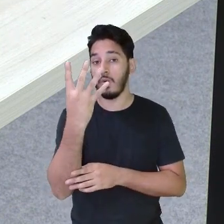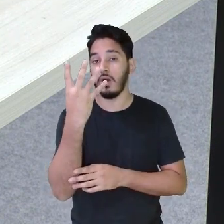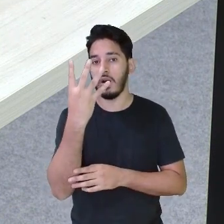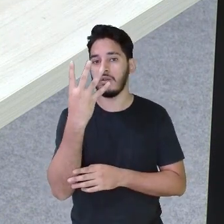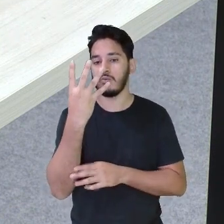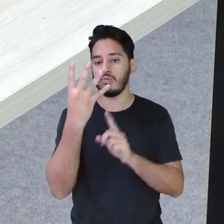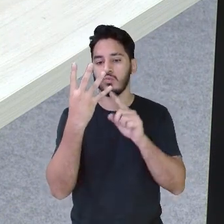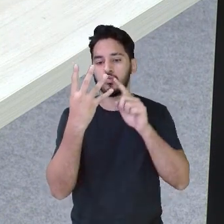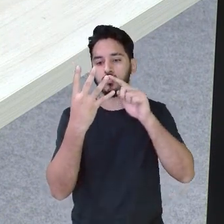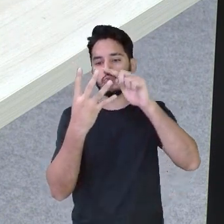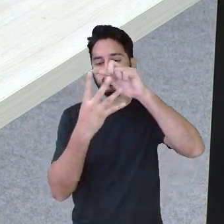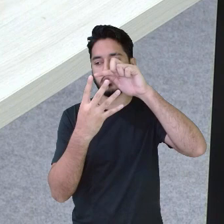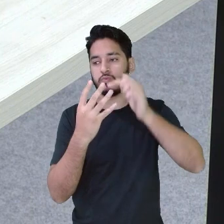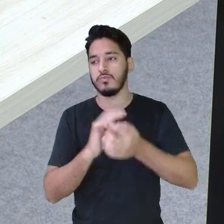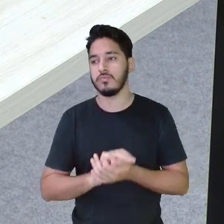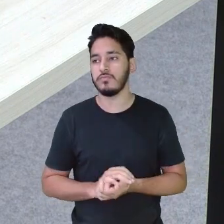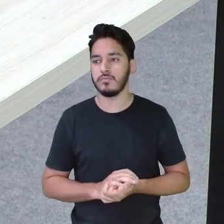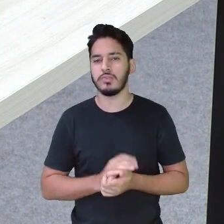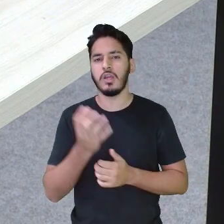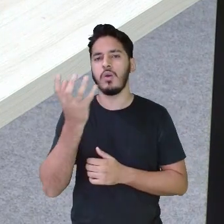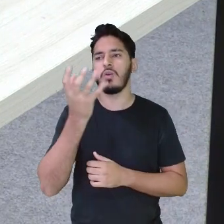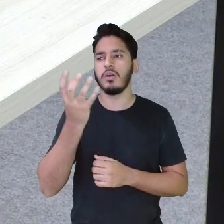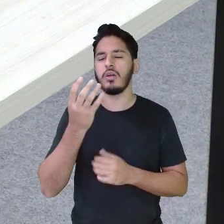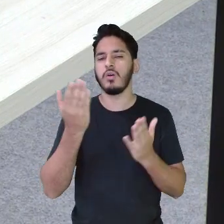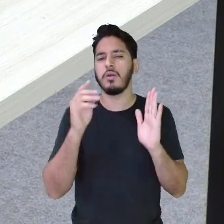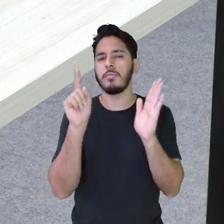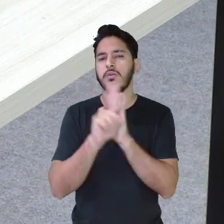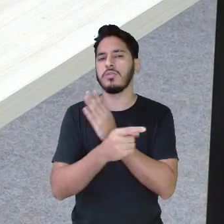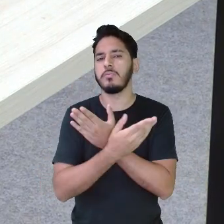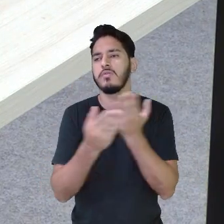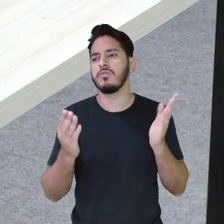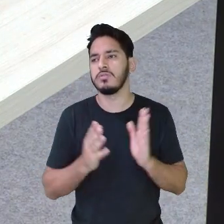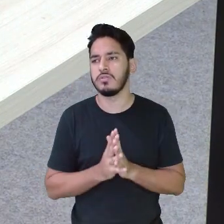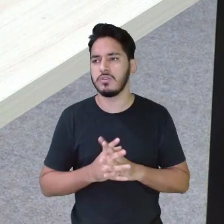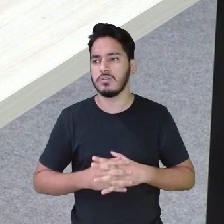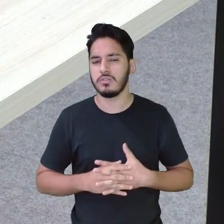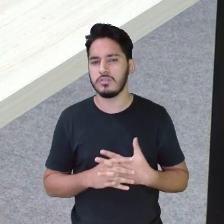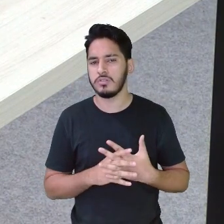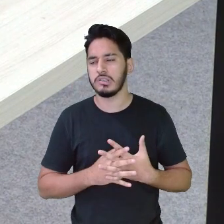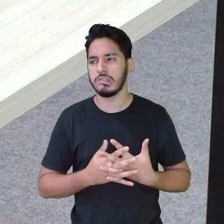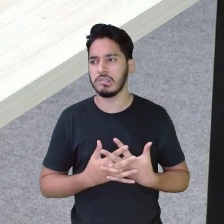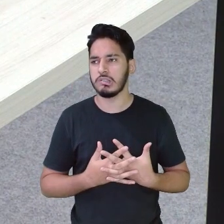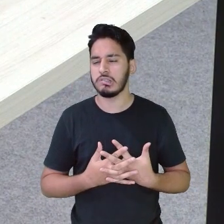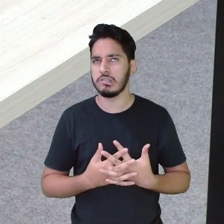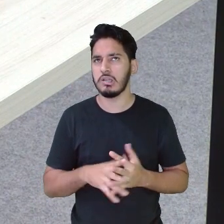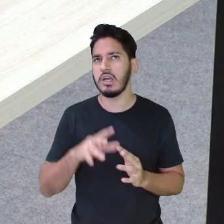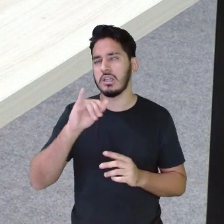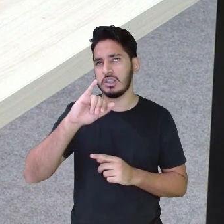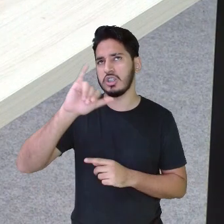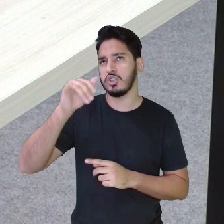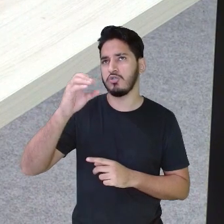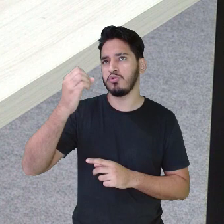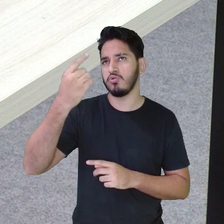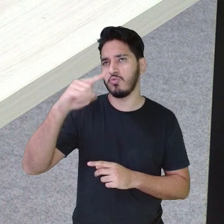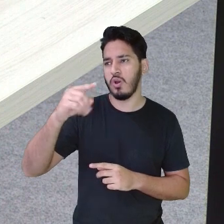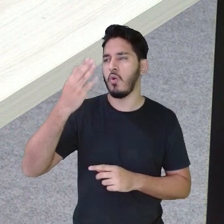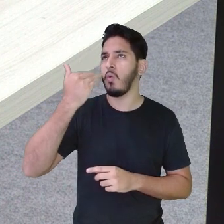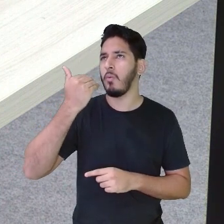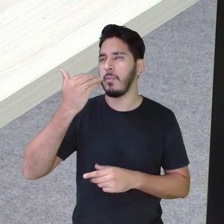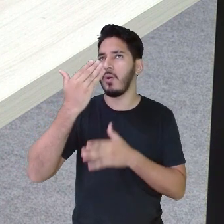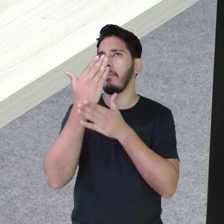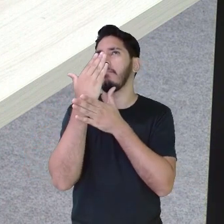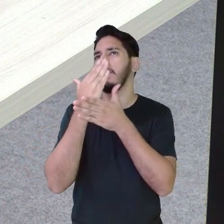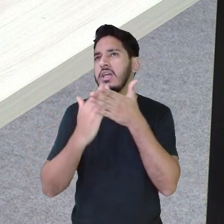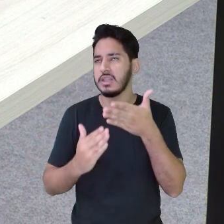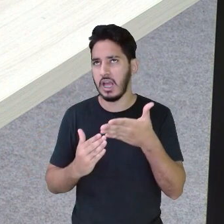certo? Eu quero fazer uma pergunta para vocês. Se João comeu metade